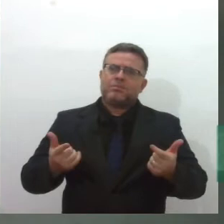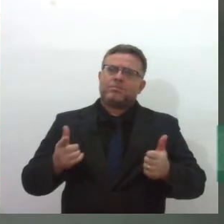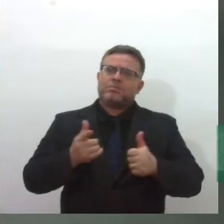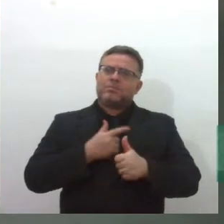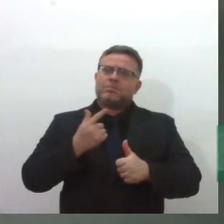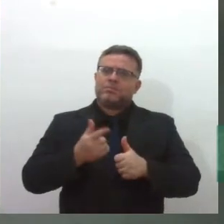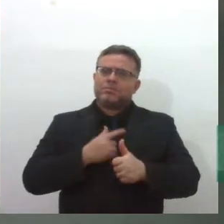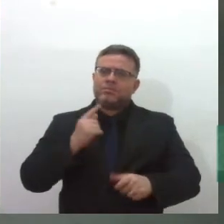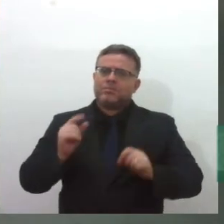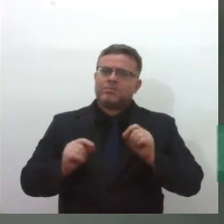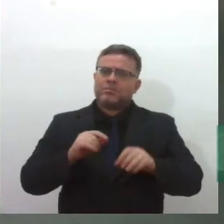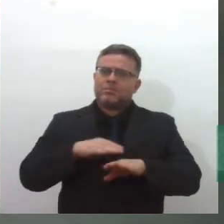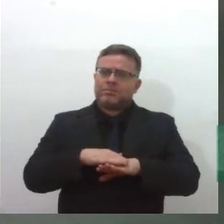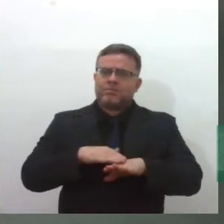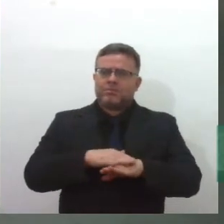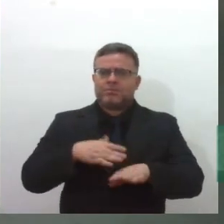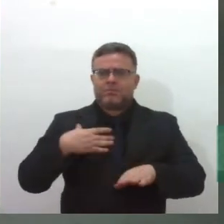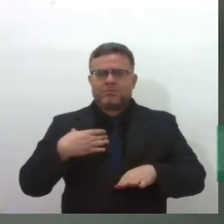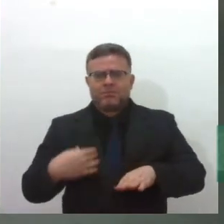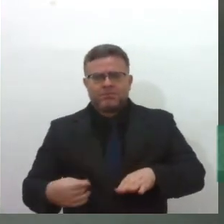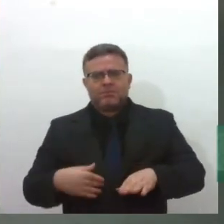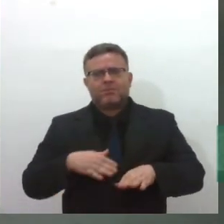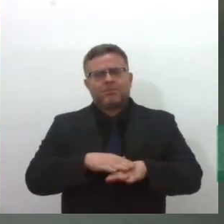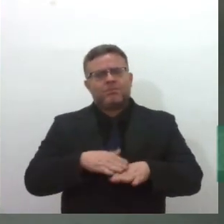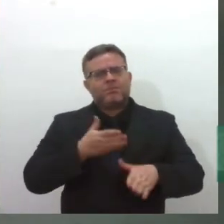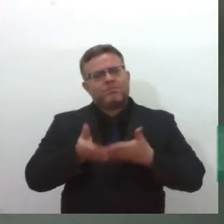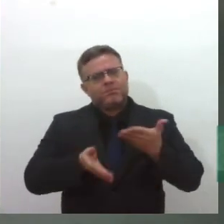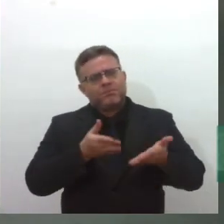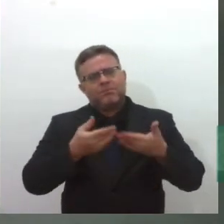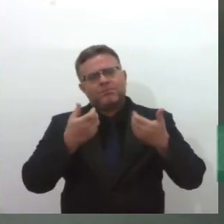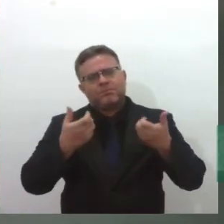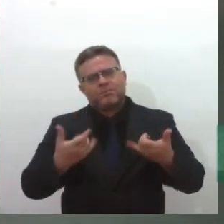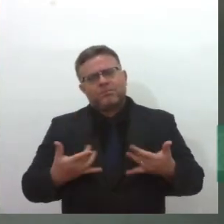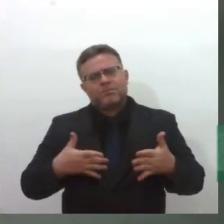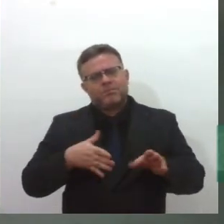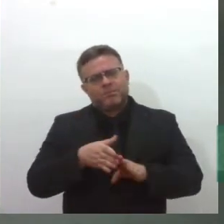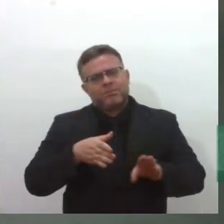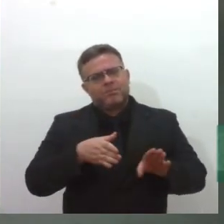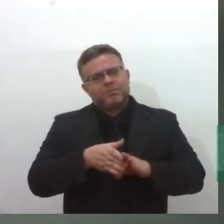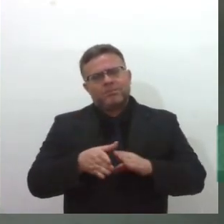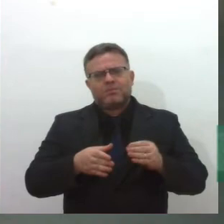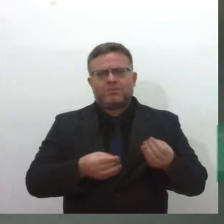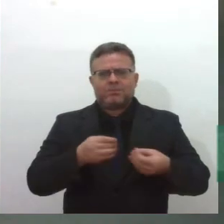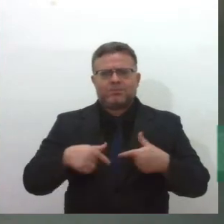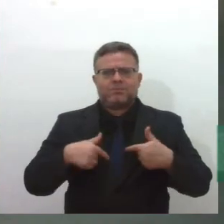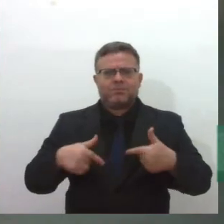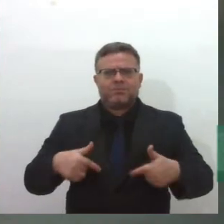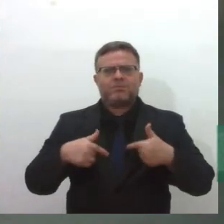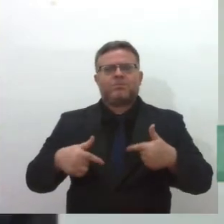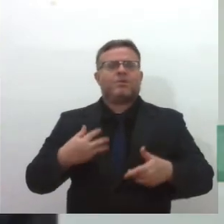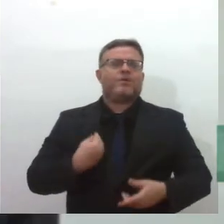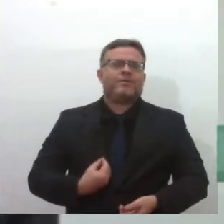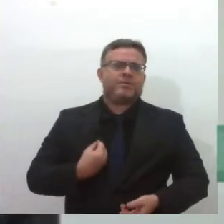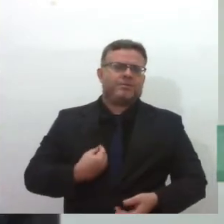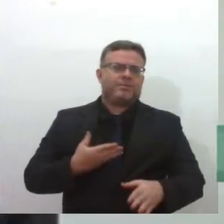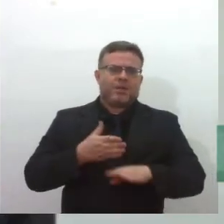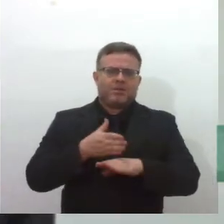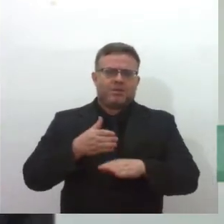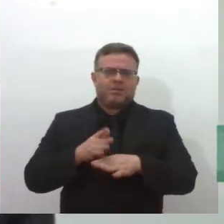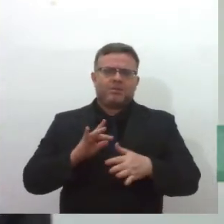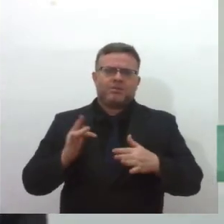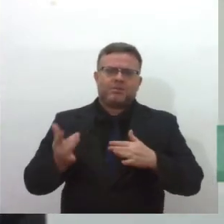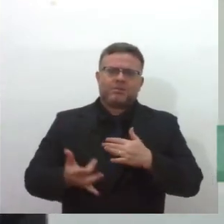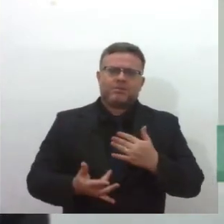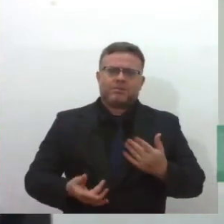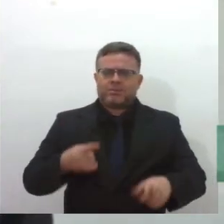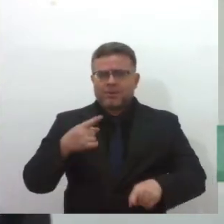conversar com nossos filhos, nossas filhas, explicando para eles os desafios que são o acesso à internet. Nós não podemos proibir